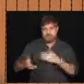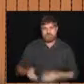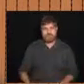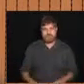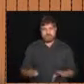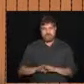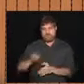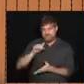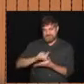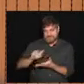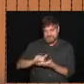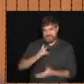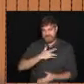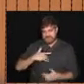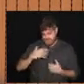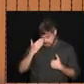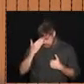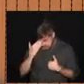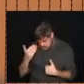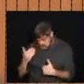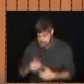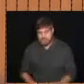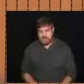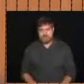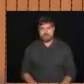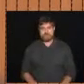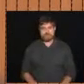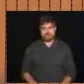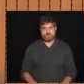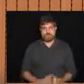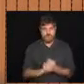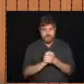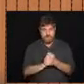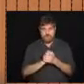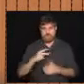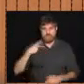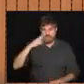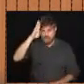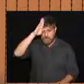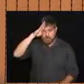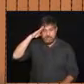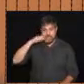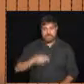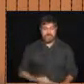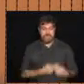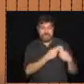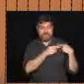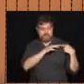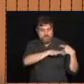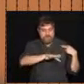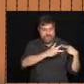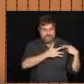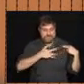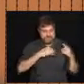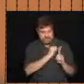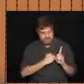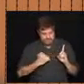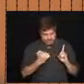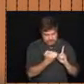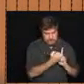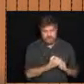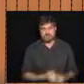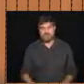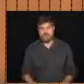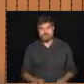Dr. Carmo de Souza, secretário de Saúde, fazer um cumprimento ao vereador Pedro Tourinho, que é presidente da Comissão Permanente de Política Social e